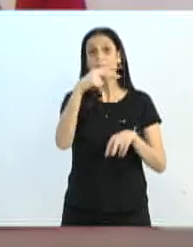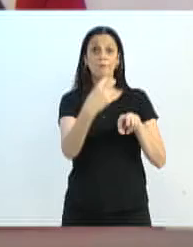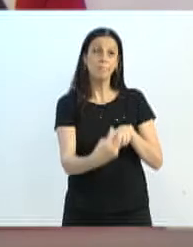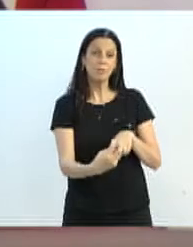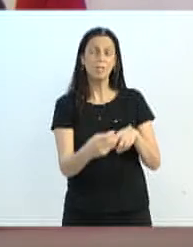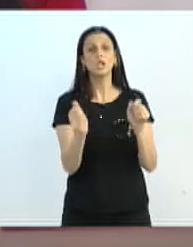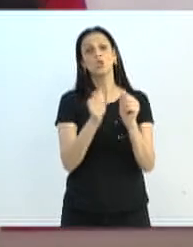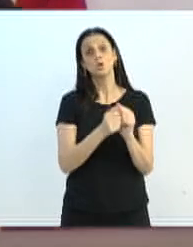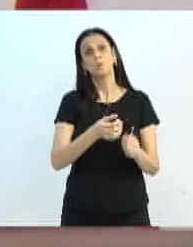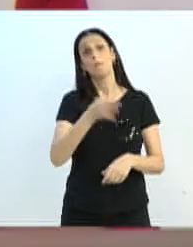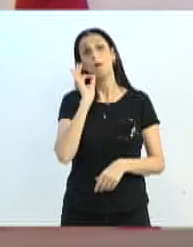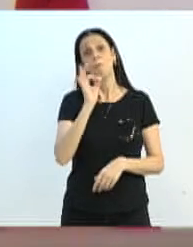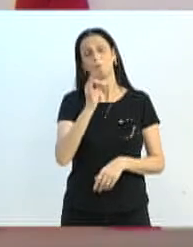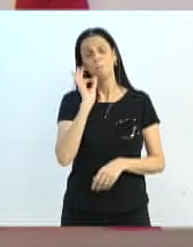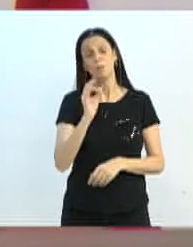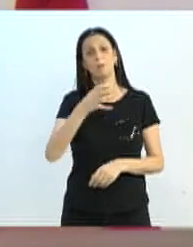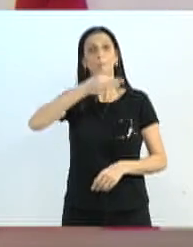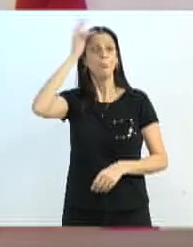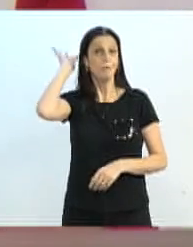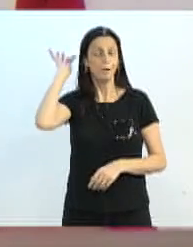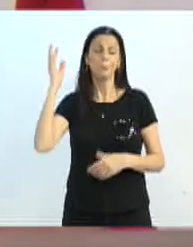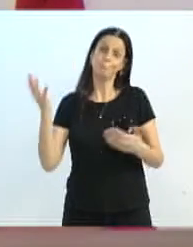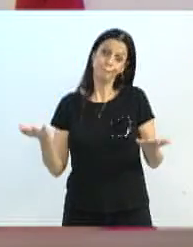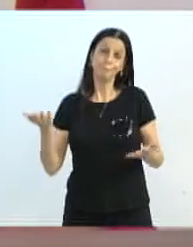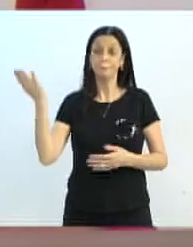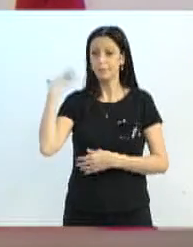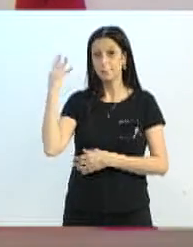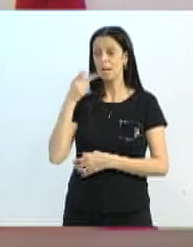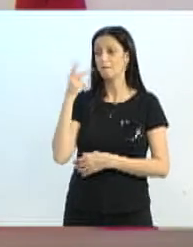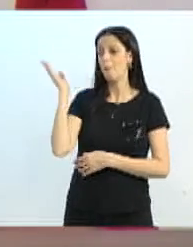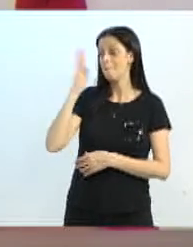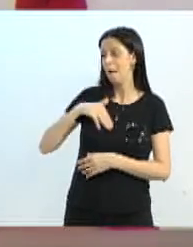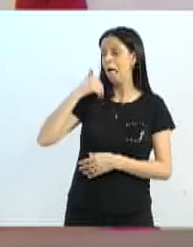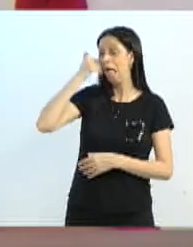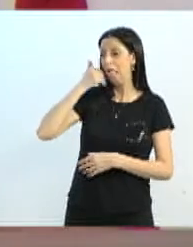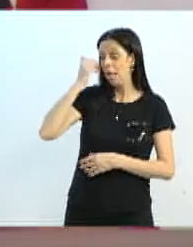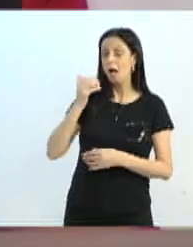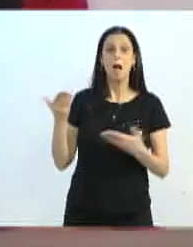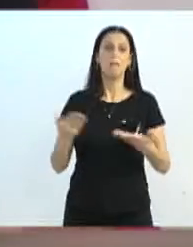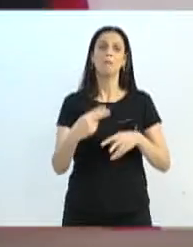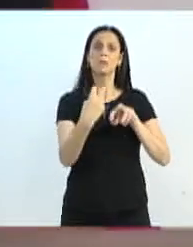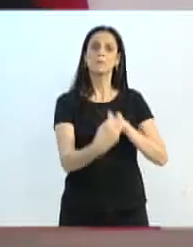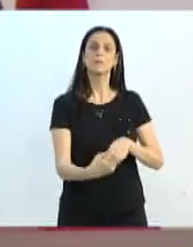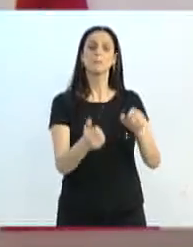criticado, chamado de canalha, e que foi, inclusive, pauta das manifestações do dia 7. Obrigado.